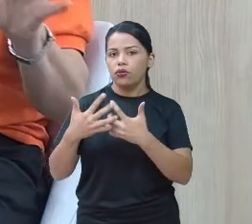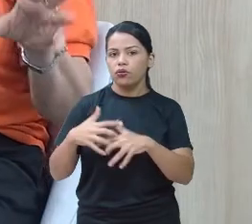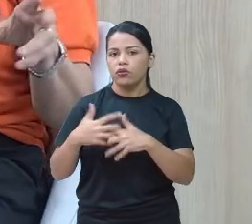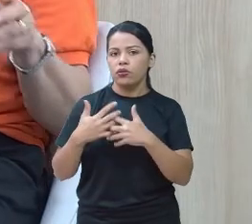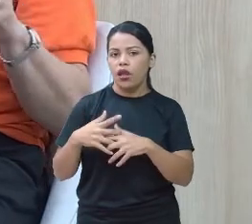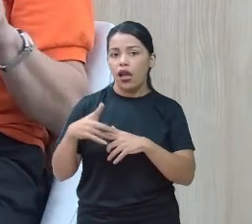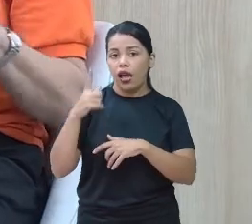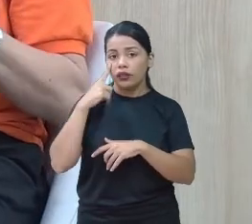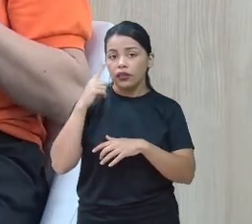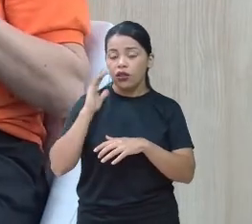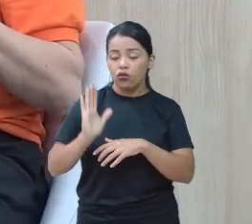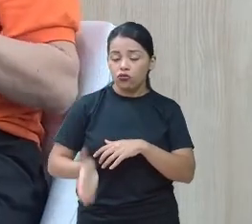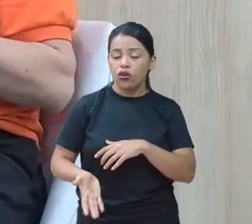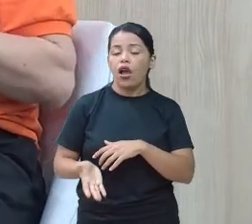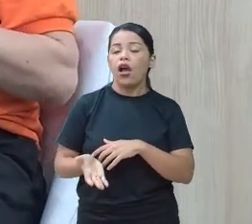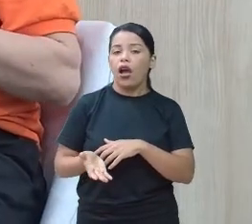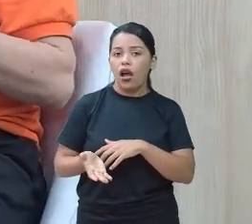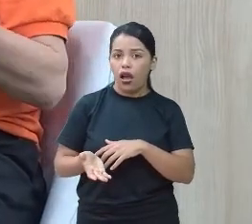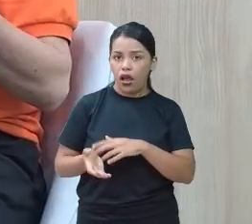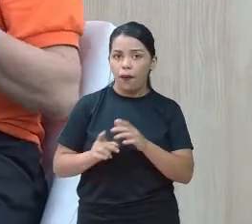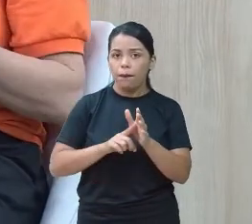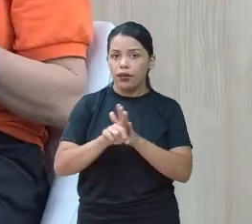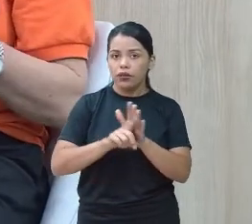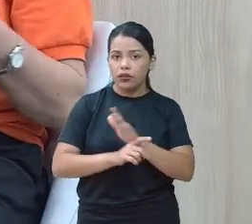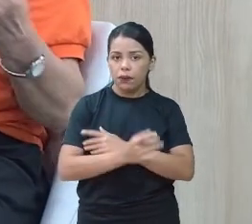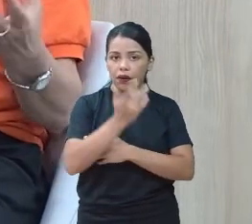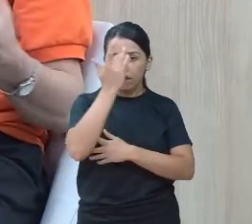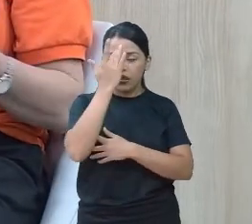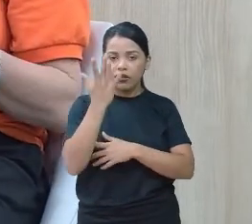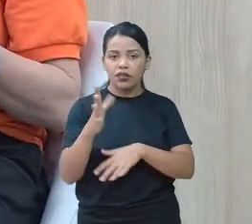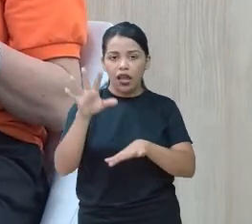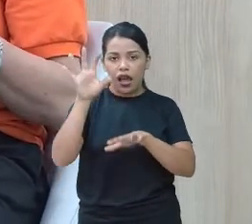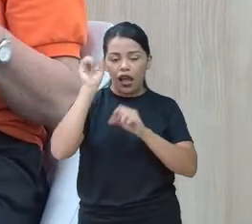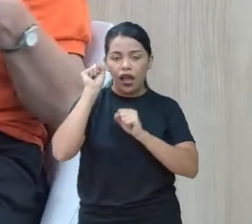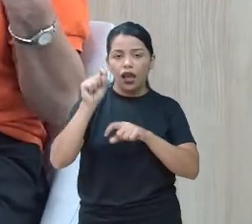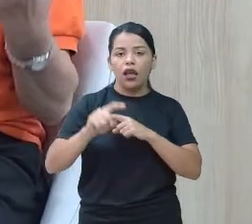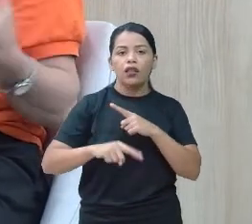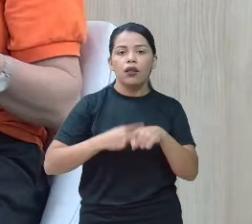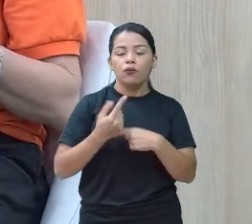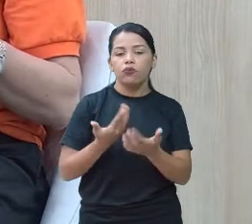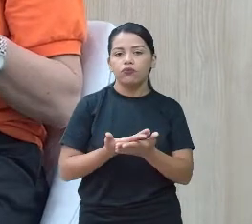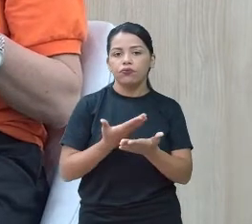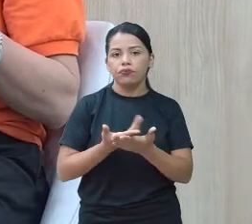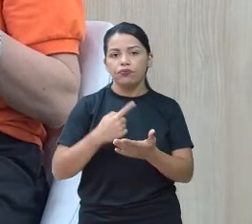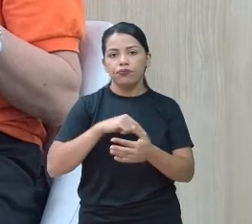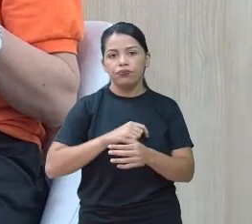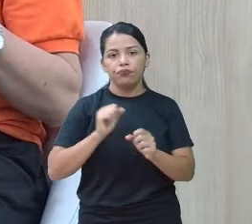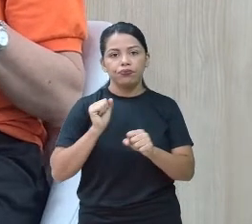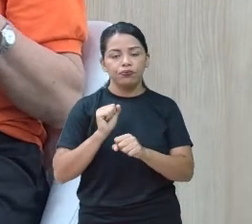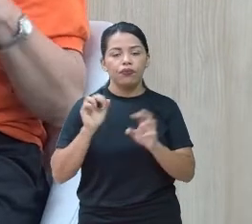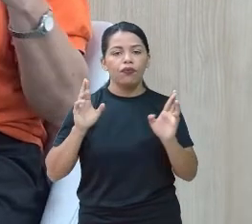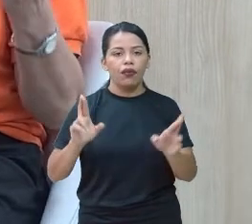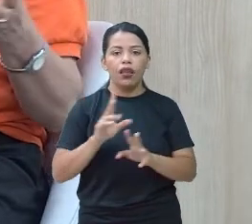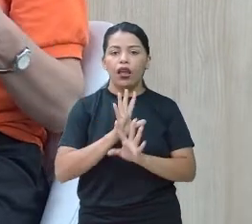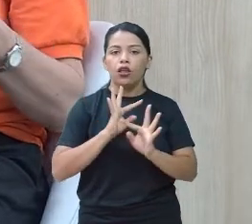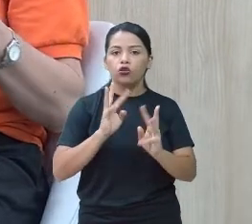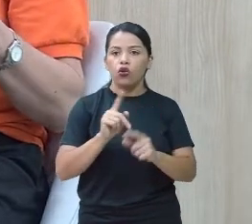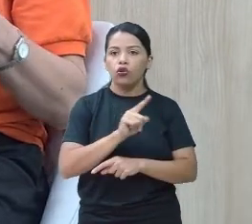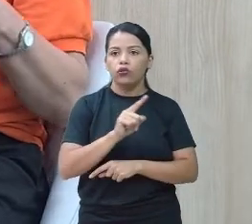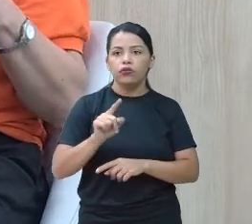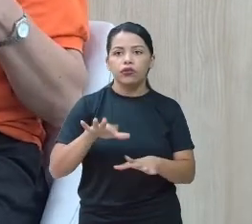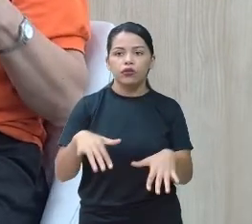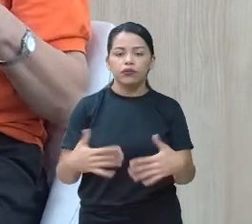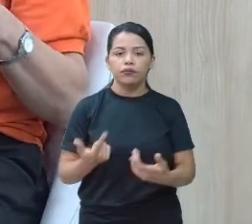já pesquisem aí para facilitar já a assimilação na próxima aula. Esperamos todos vocês e